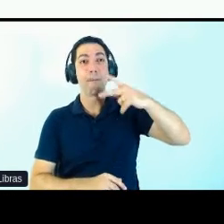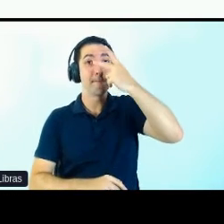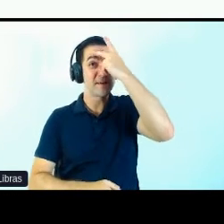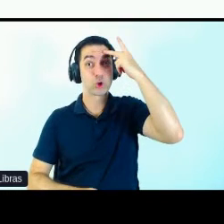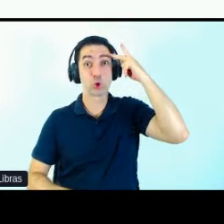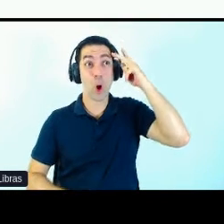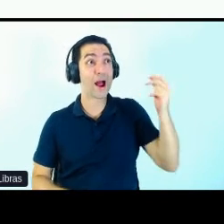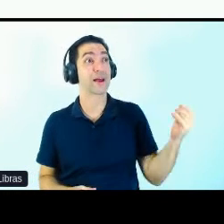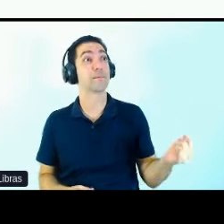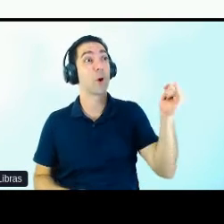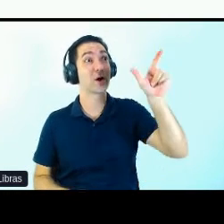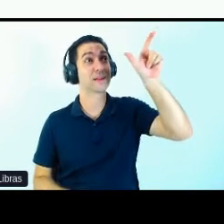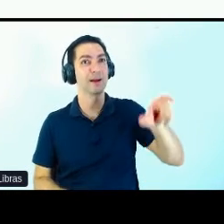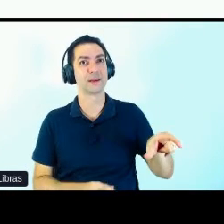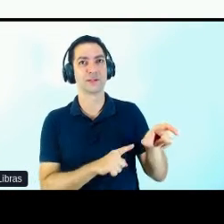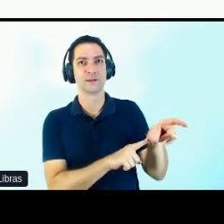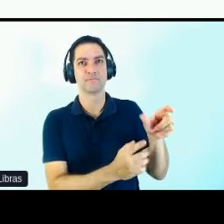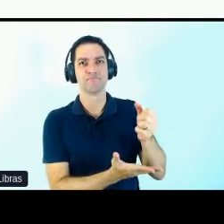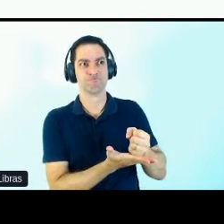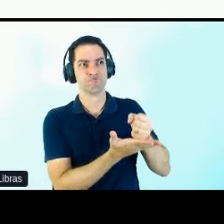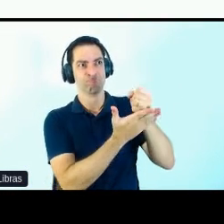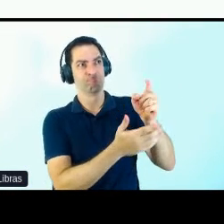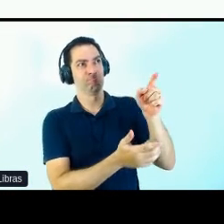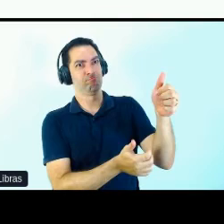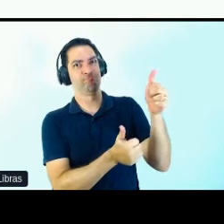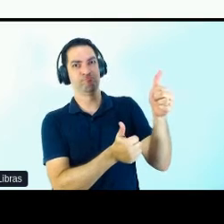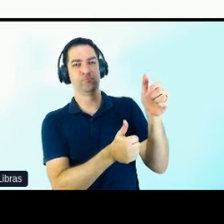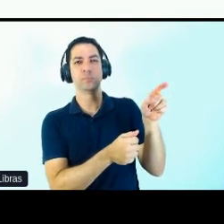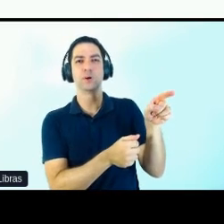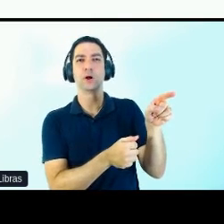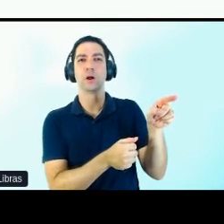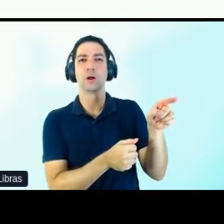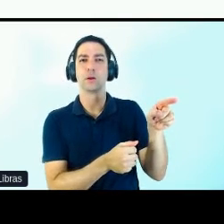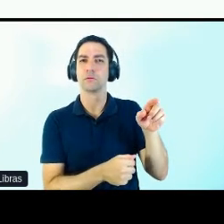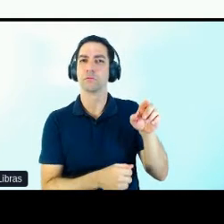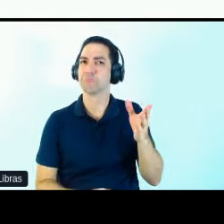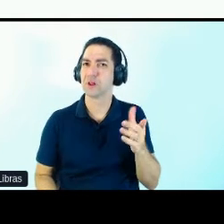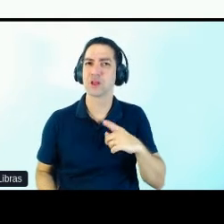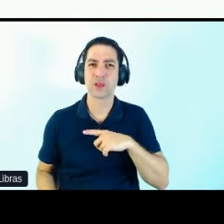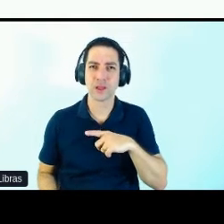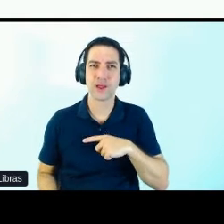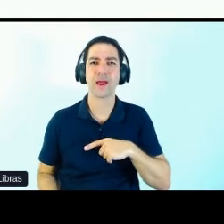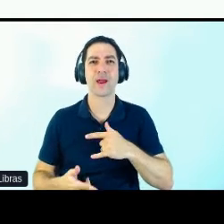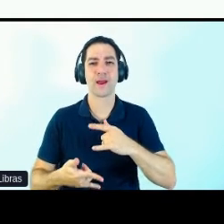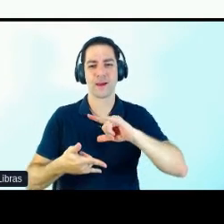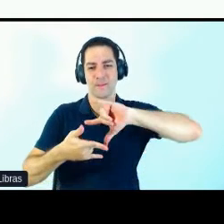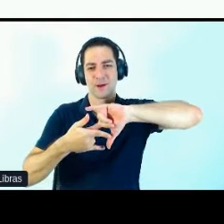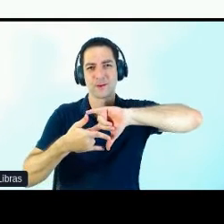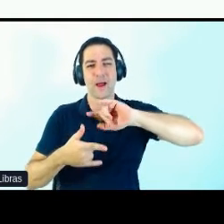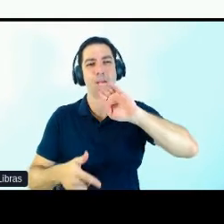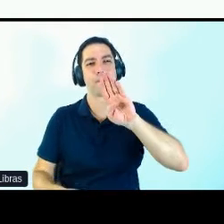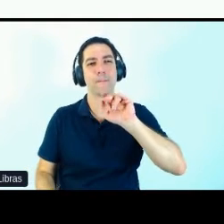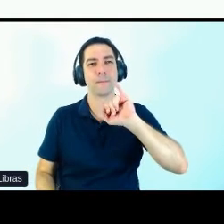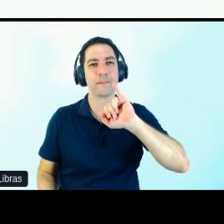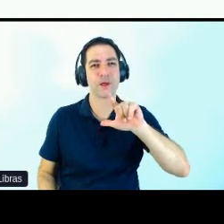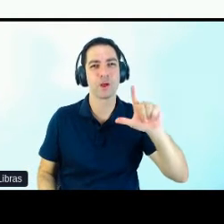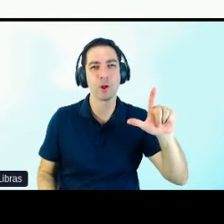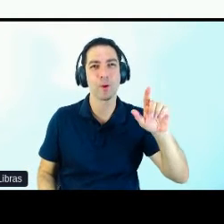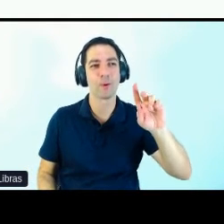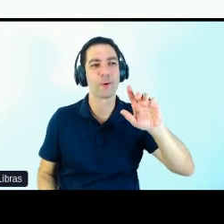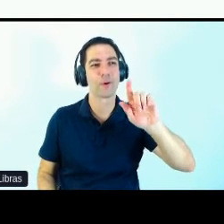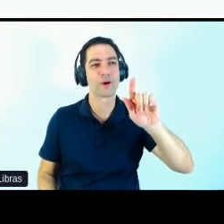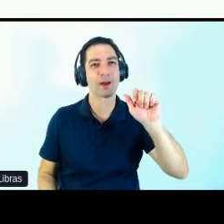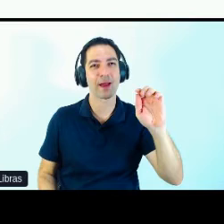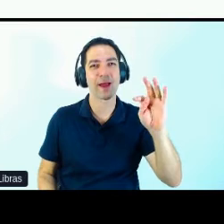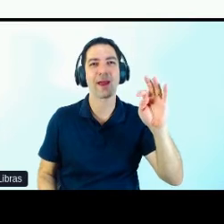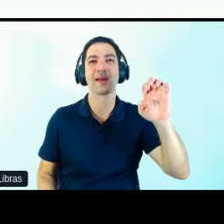quer de fato ressaltar aqui é que existem muitas mulheres que foram essenciais na história de TI, e a gente vai contar um pouco da